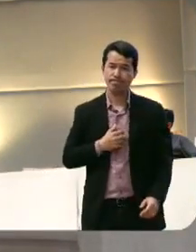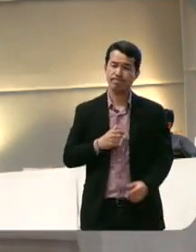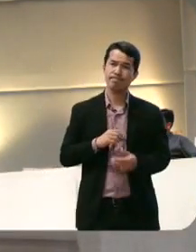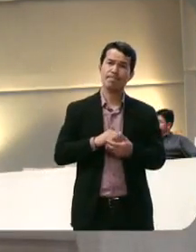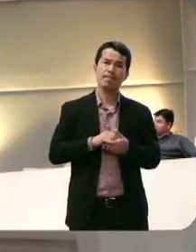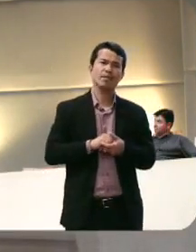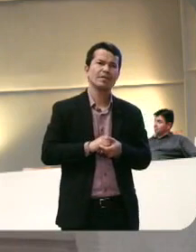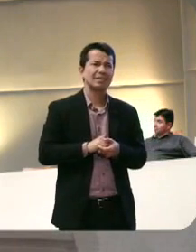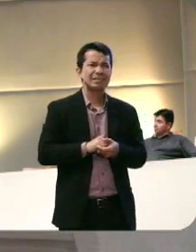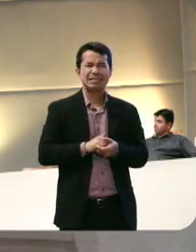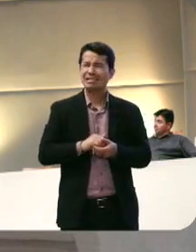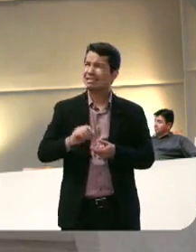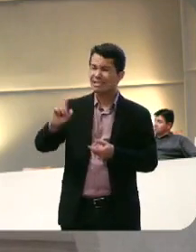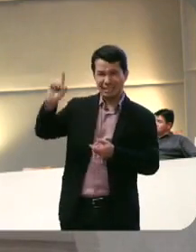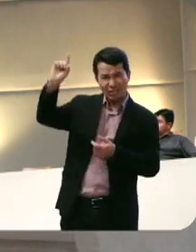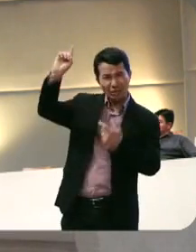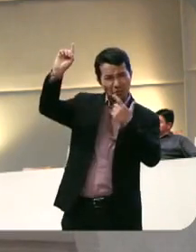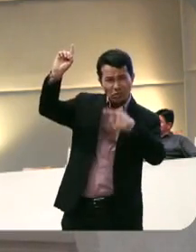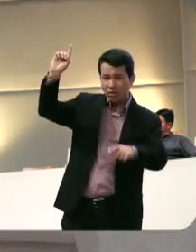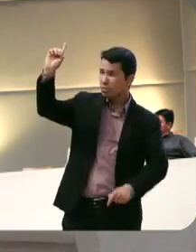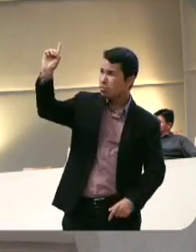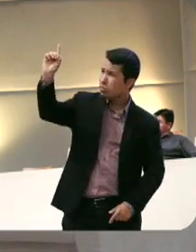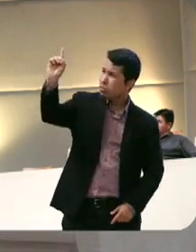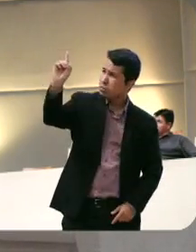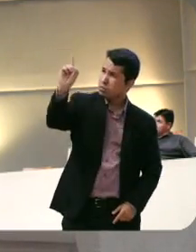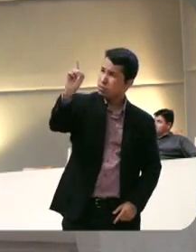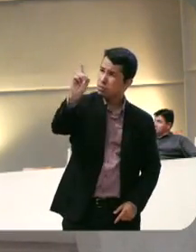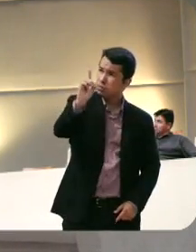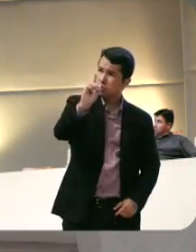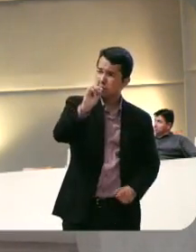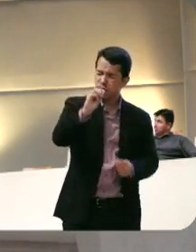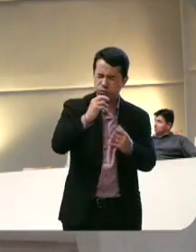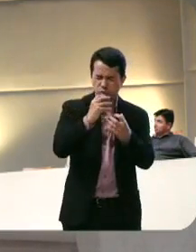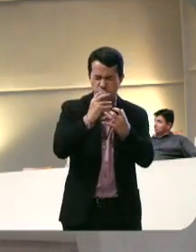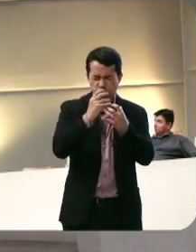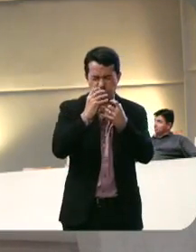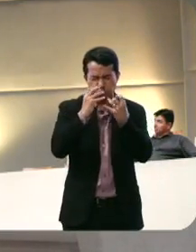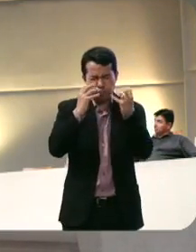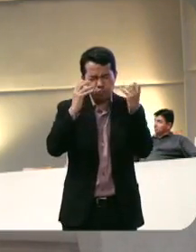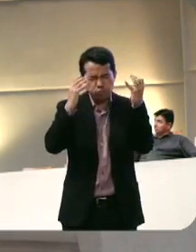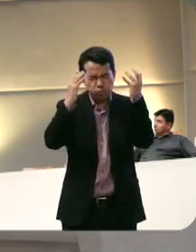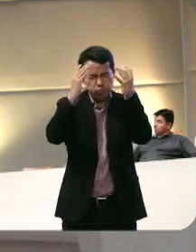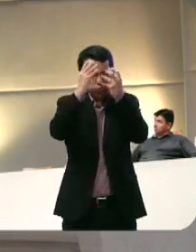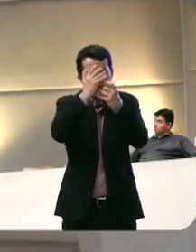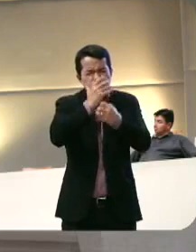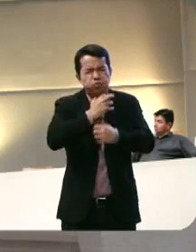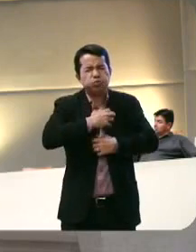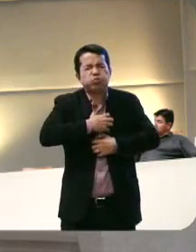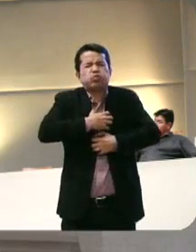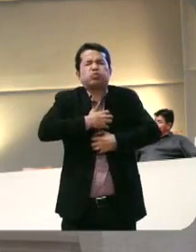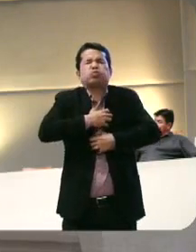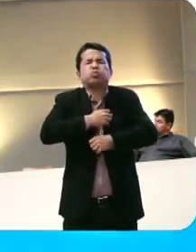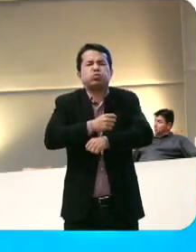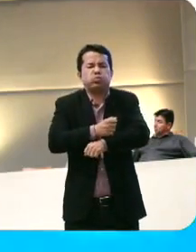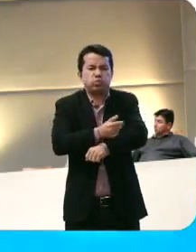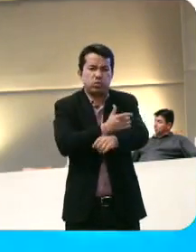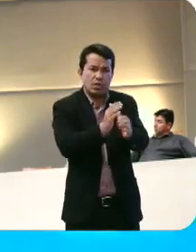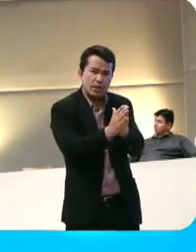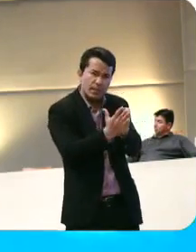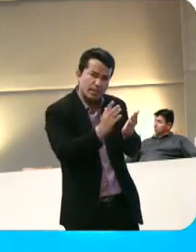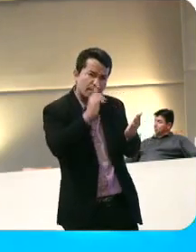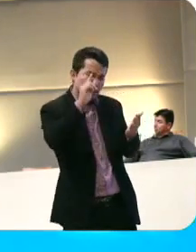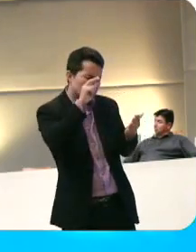a presença de Deus é boa. Eu ia lendo a Bíblia, ia orando. E Deus ia falando coisas a